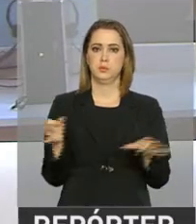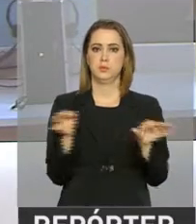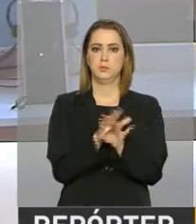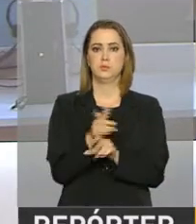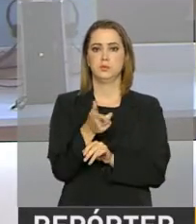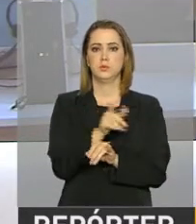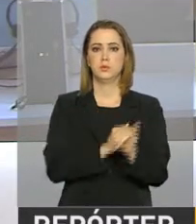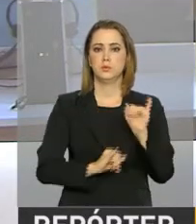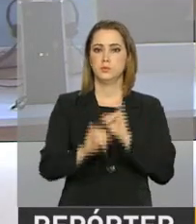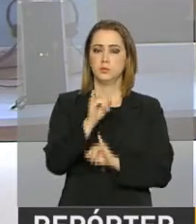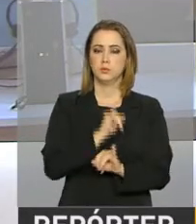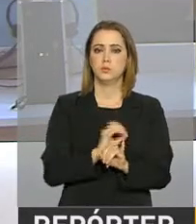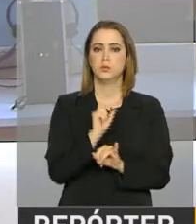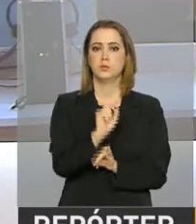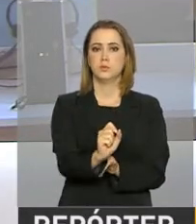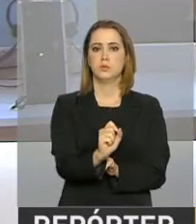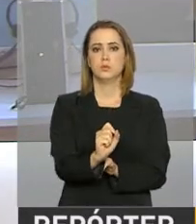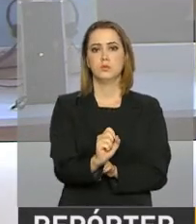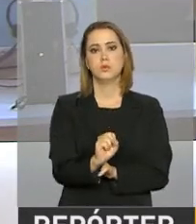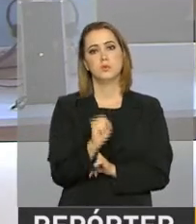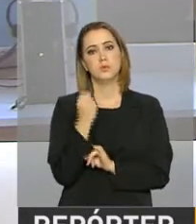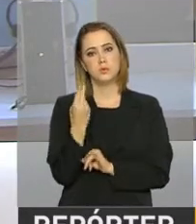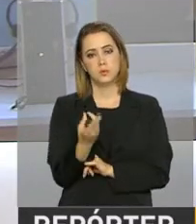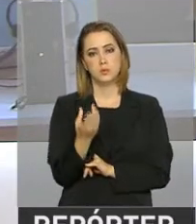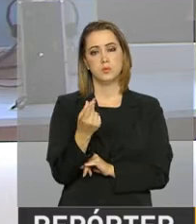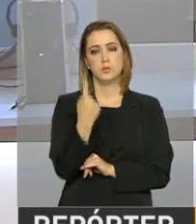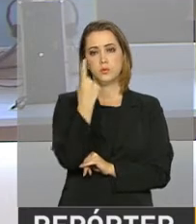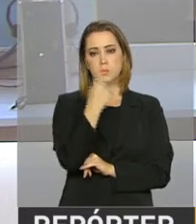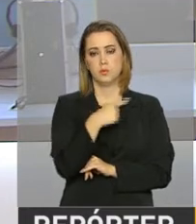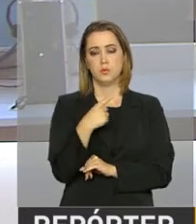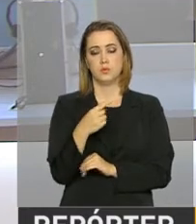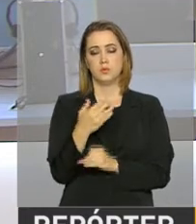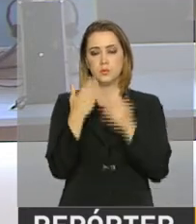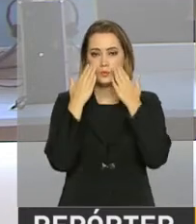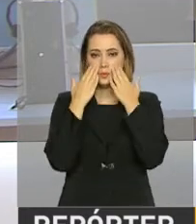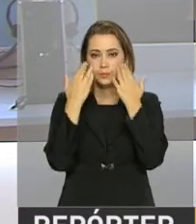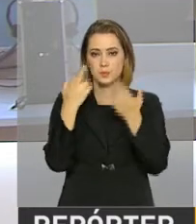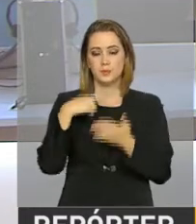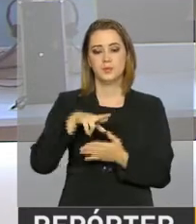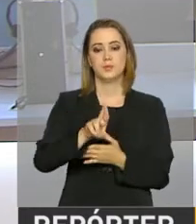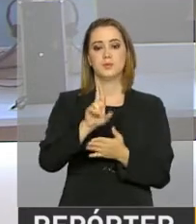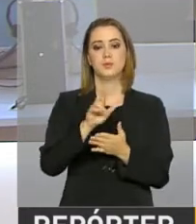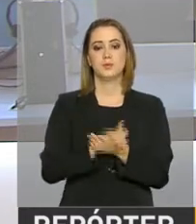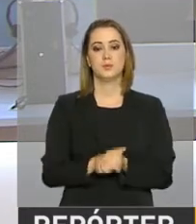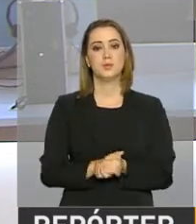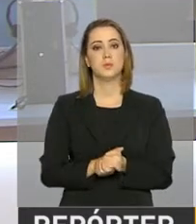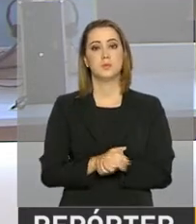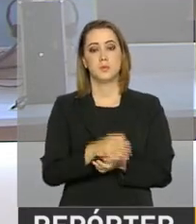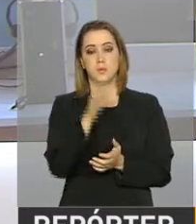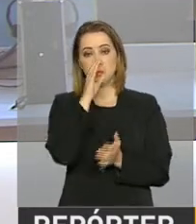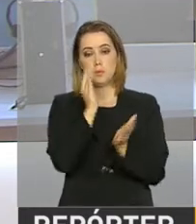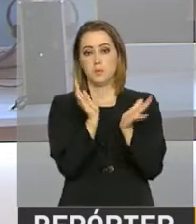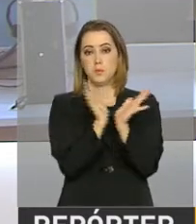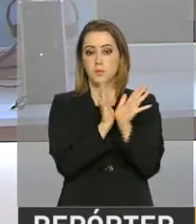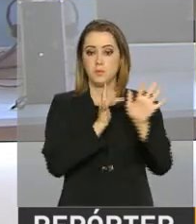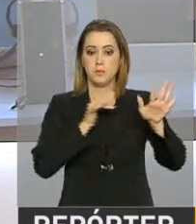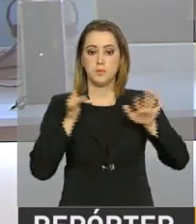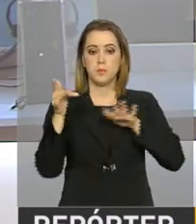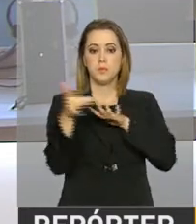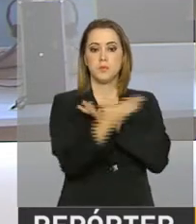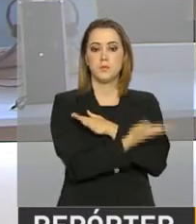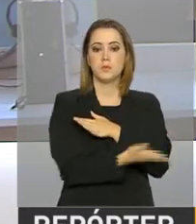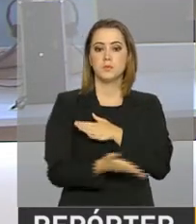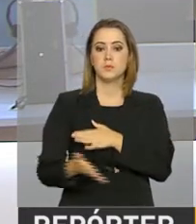voltamos a qualquer momento com outras informações ou daqui a uma hora na próxima edição do repórter nbr acompanhe as novidades também